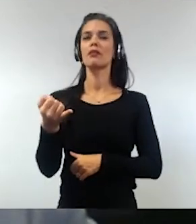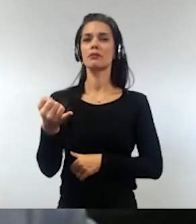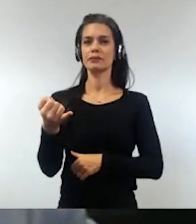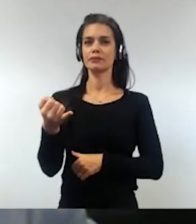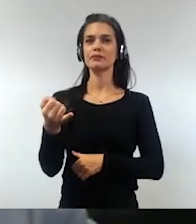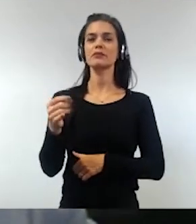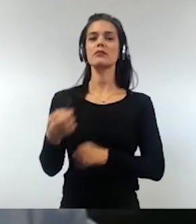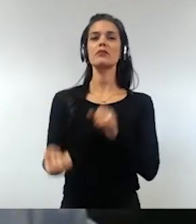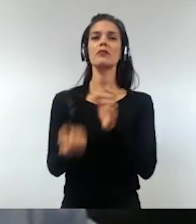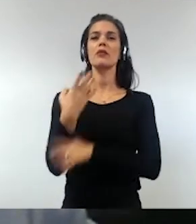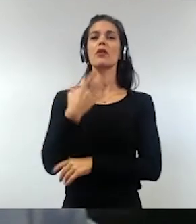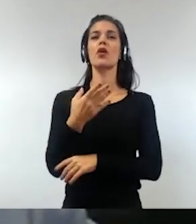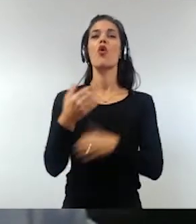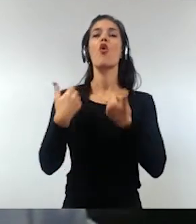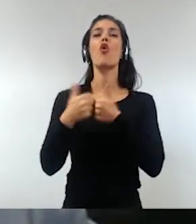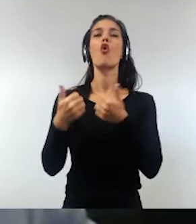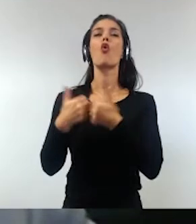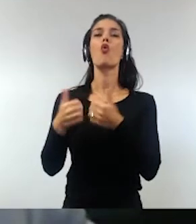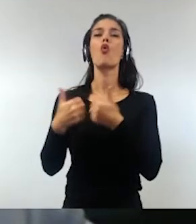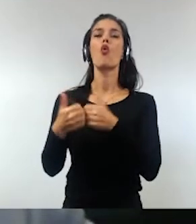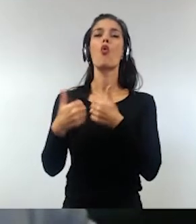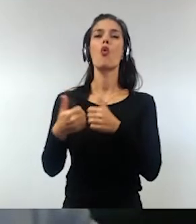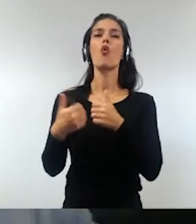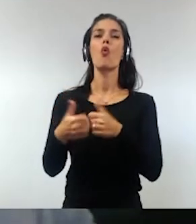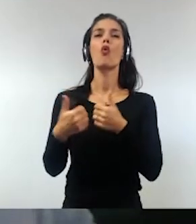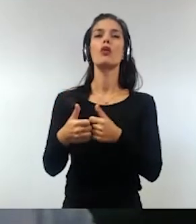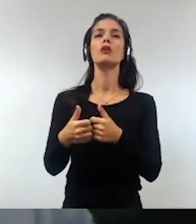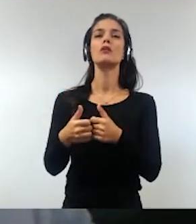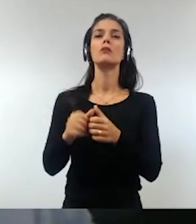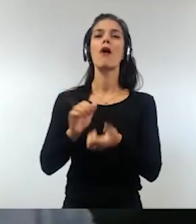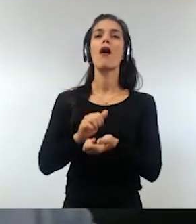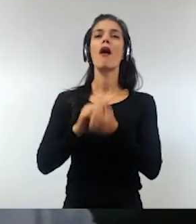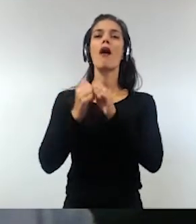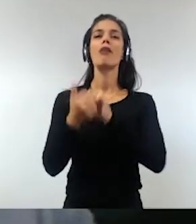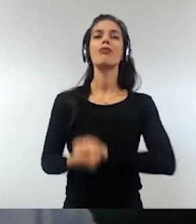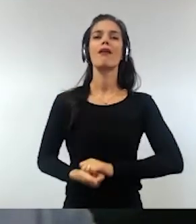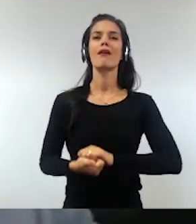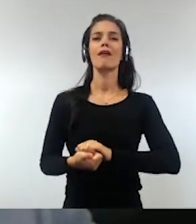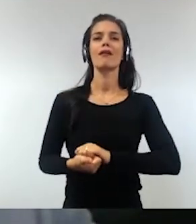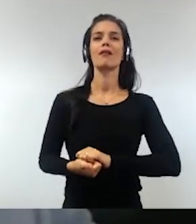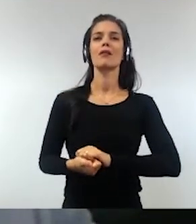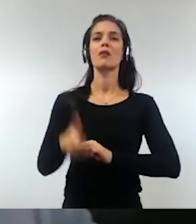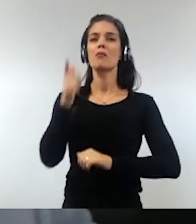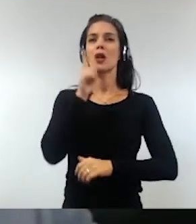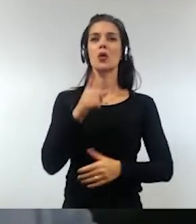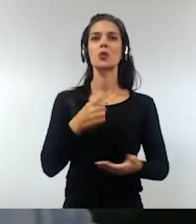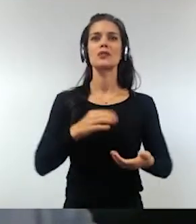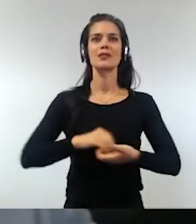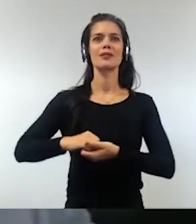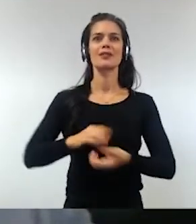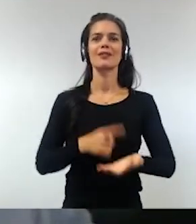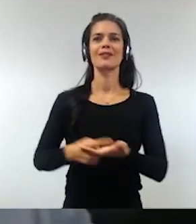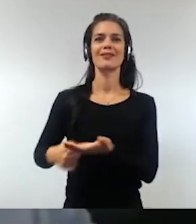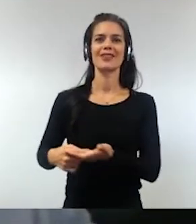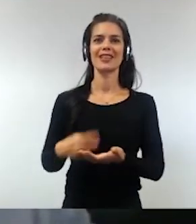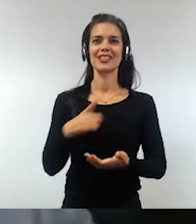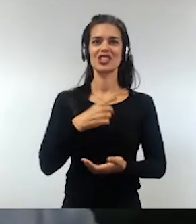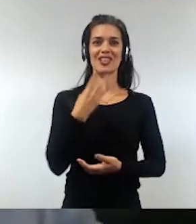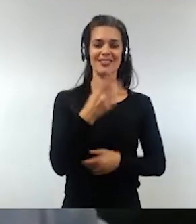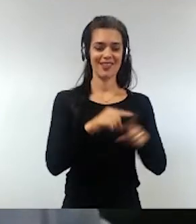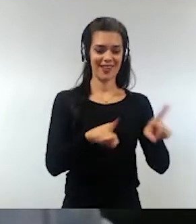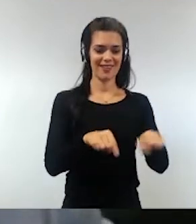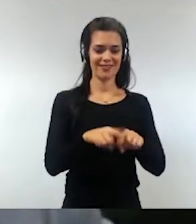Ele criou um ônibus itinerante, ou seja, um ônibus adaptado para a conciliação, com 3 salas e o gabinete do